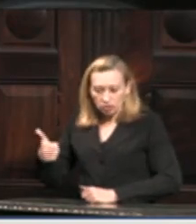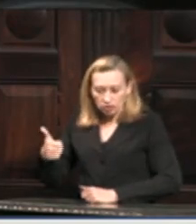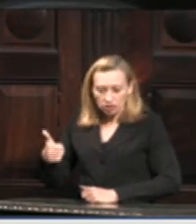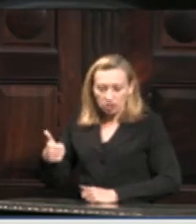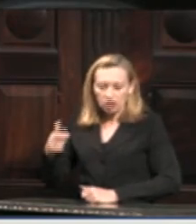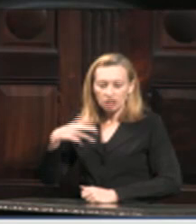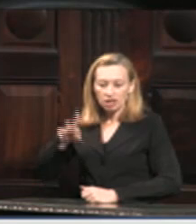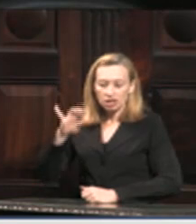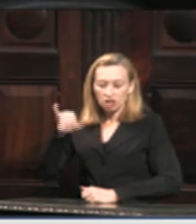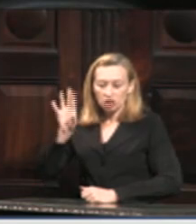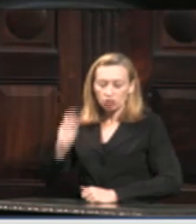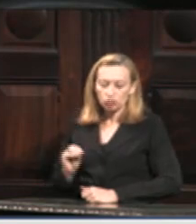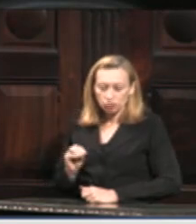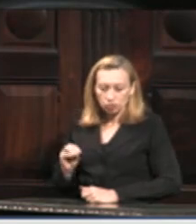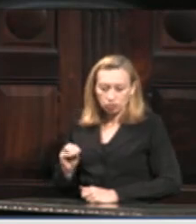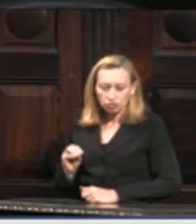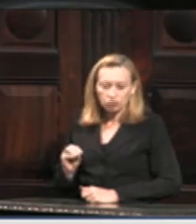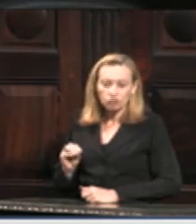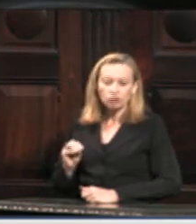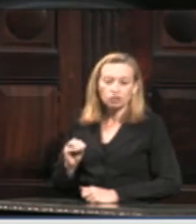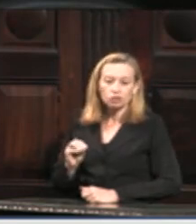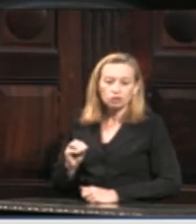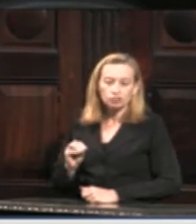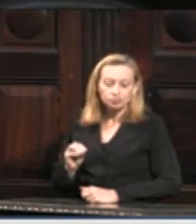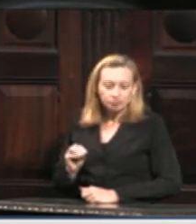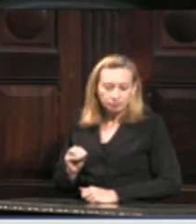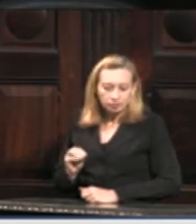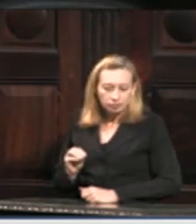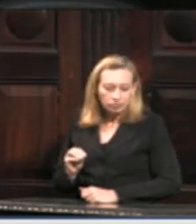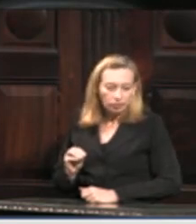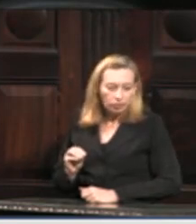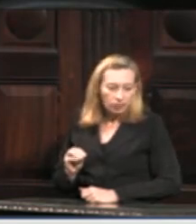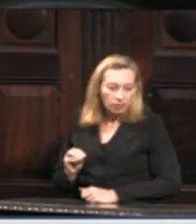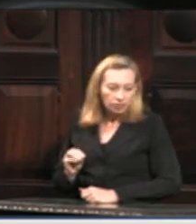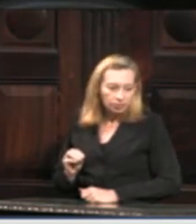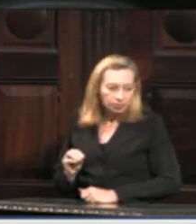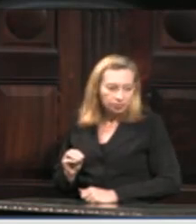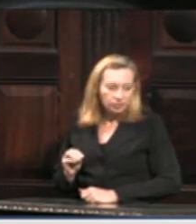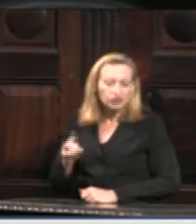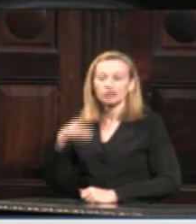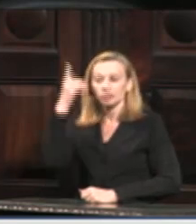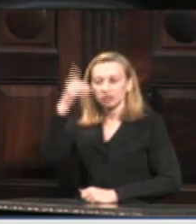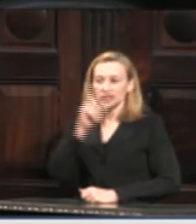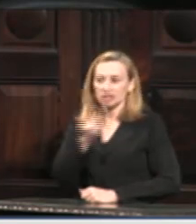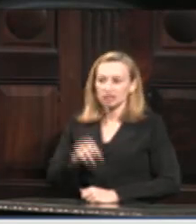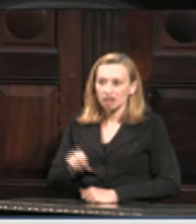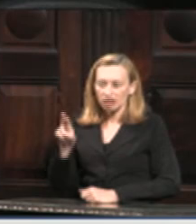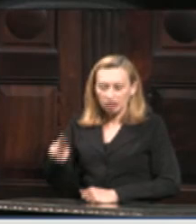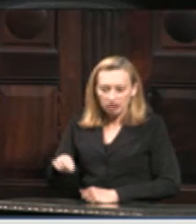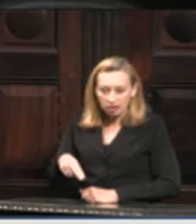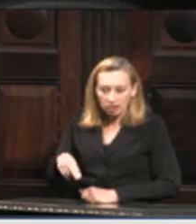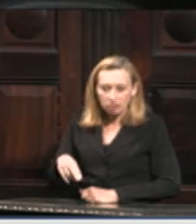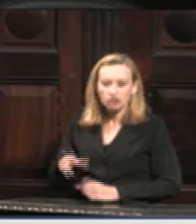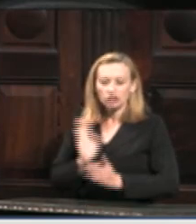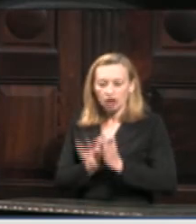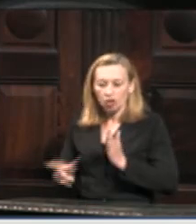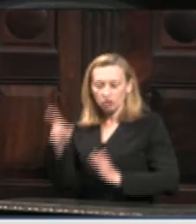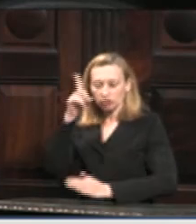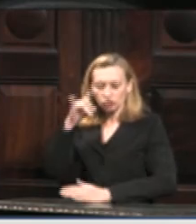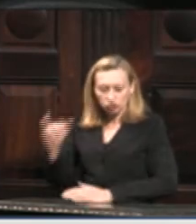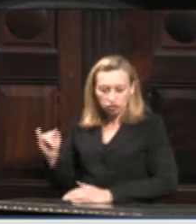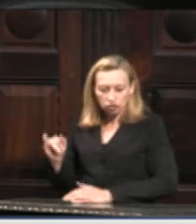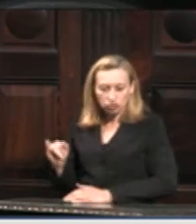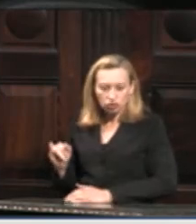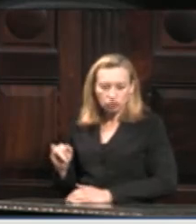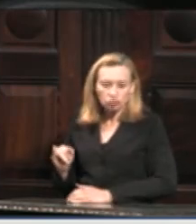Iranildo Campos. Indicação legislativa número 132 de 2015, de autoria da deputada Zeidan. Incluído na ordem do dia, de acordo com